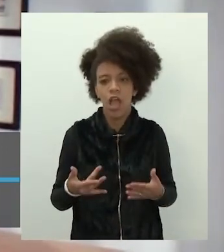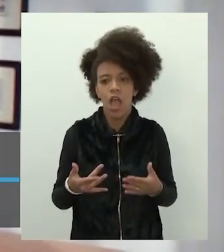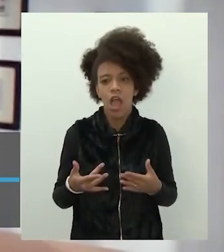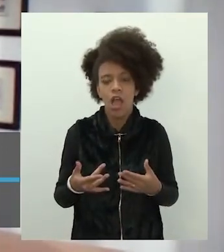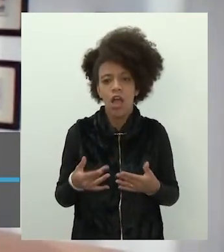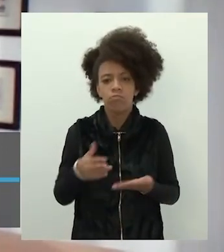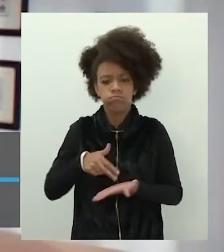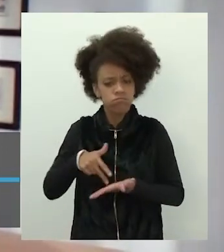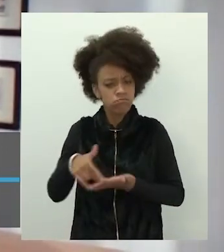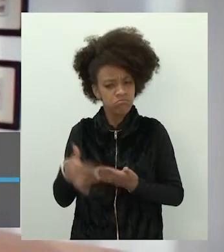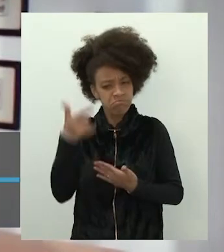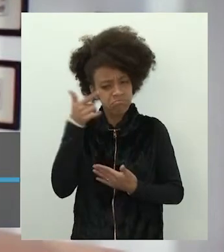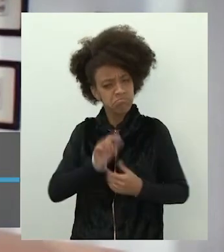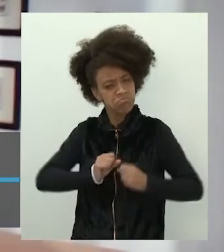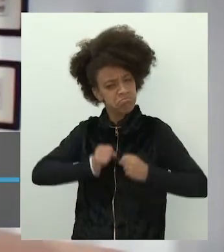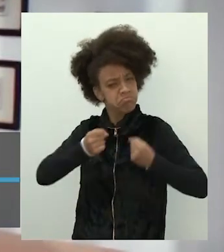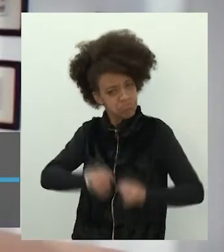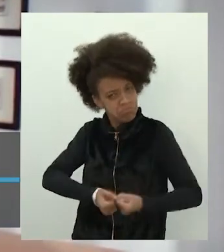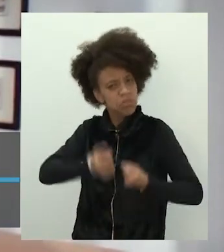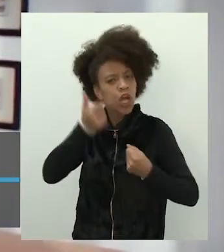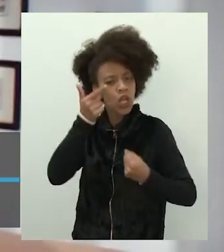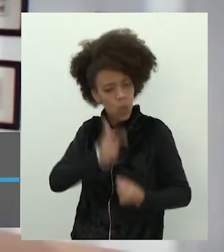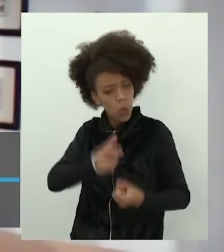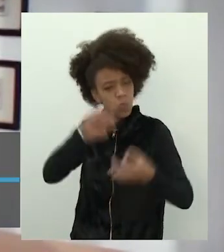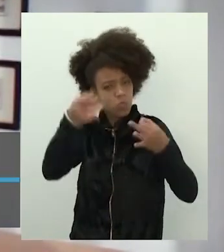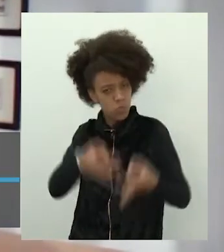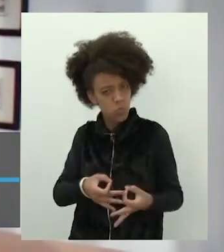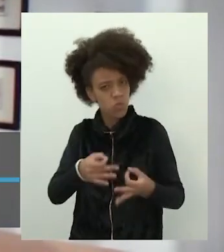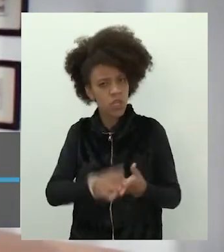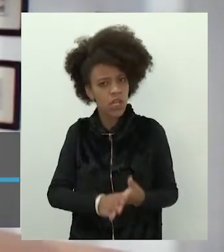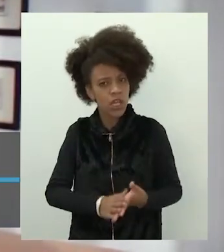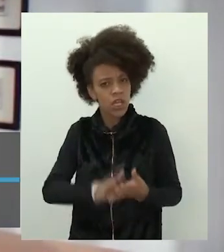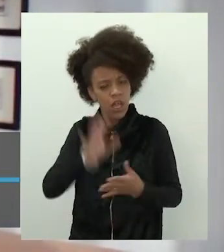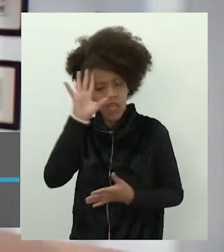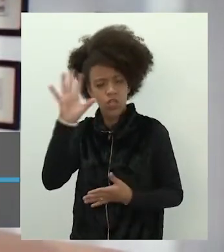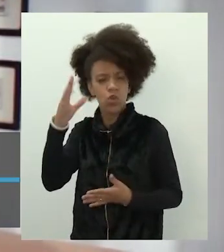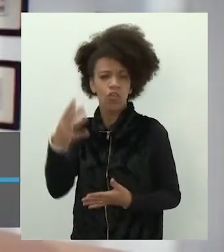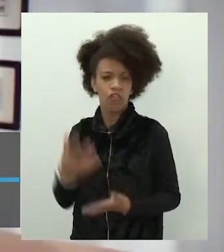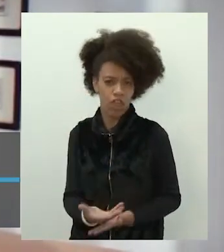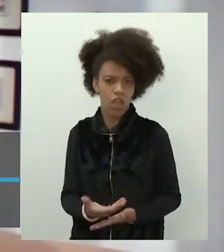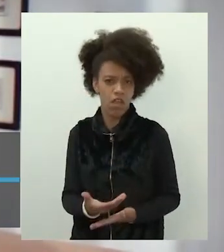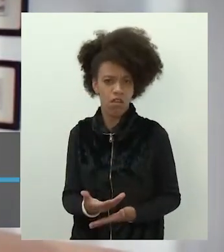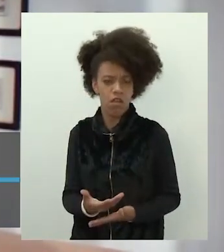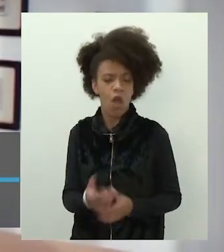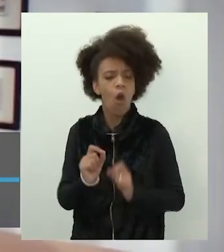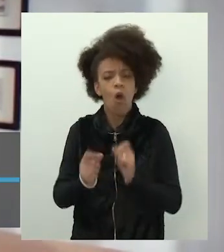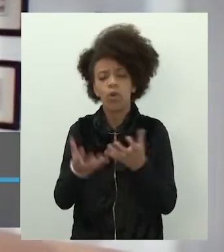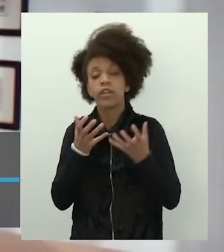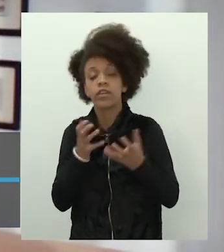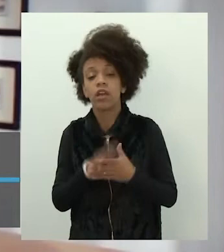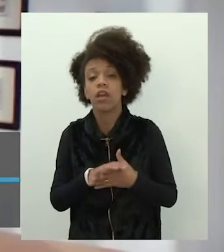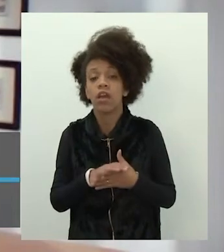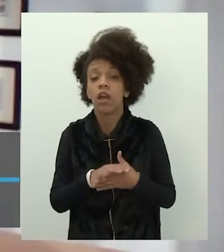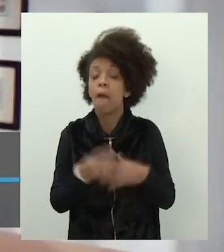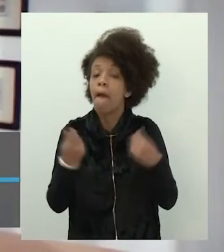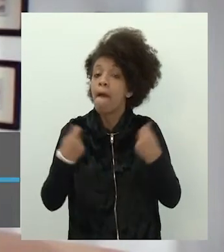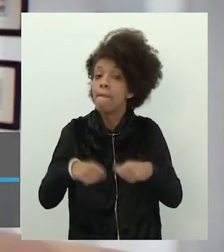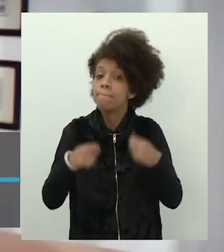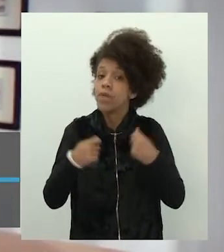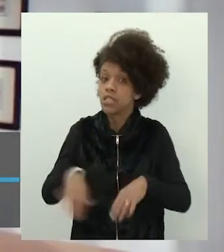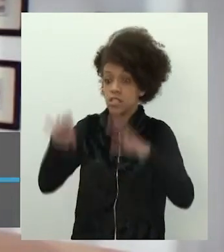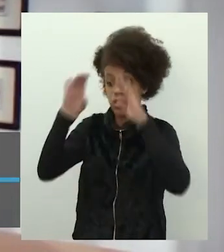cognição preservada para conseguir decidir aquilo que quer, deve ter